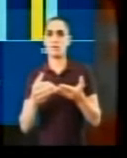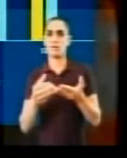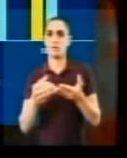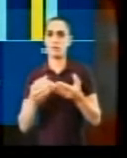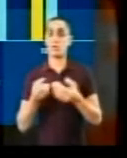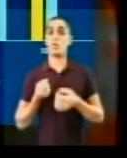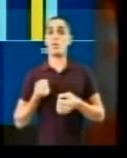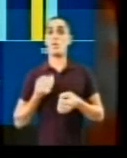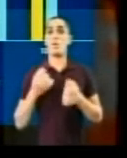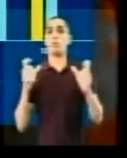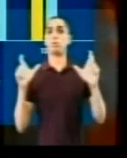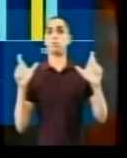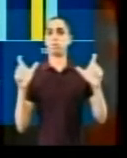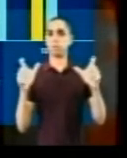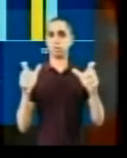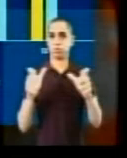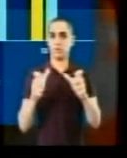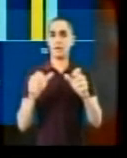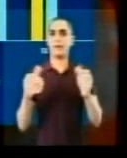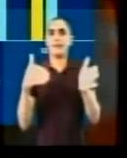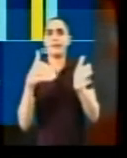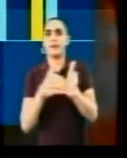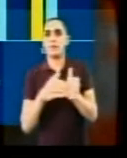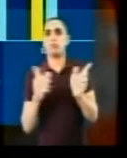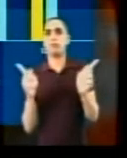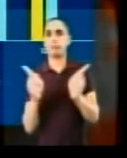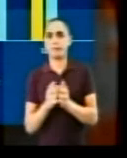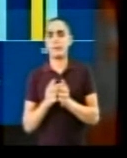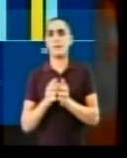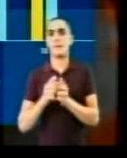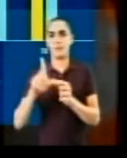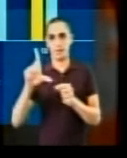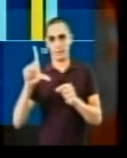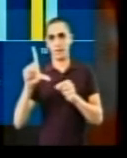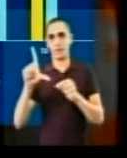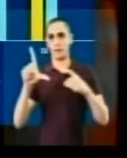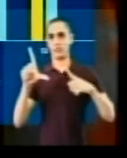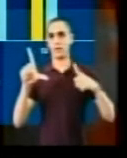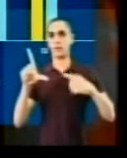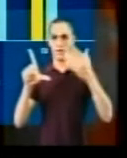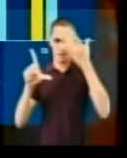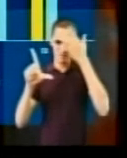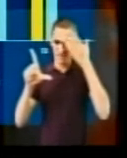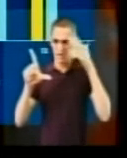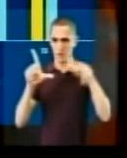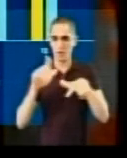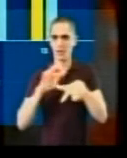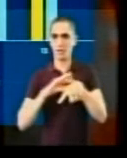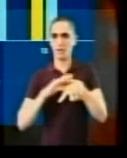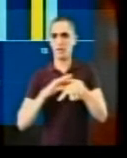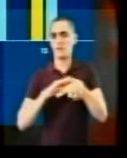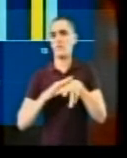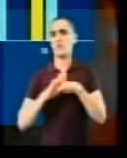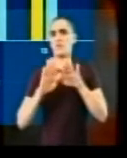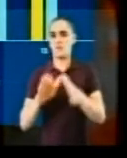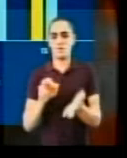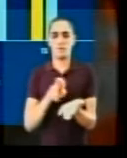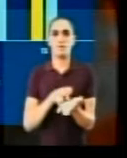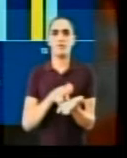pacientes que ficaram, um paciente ficou 65 dias internados, depois